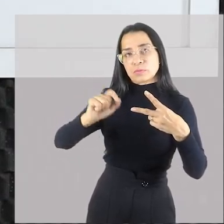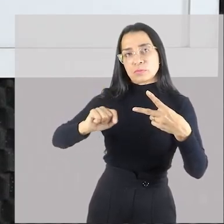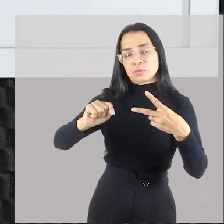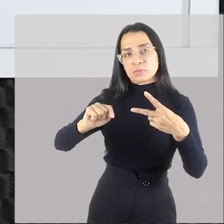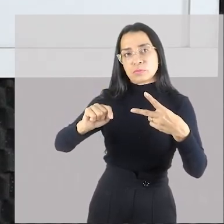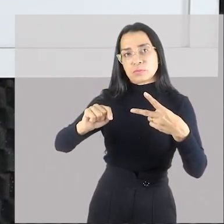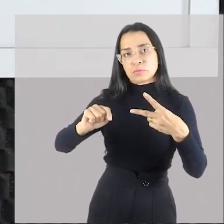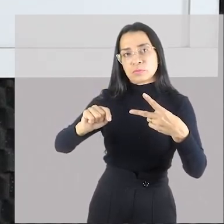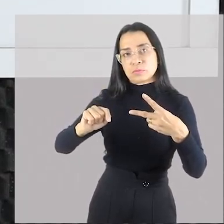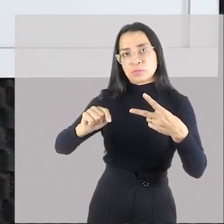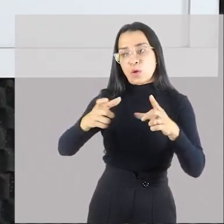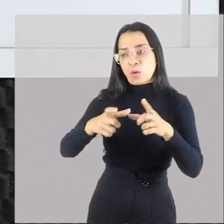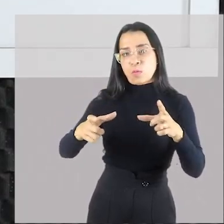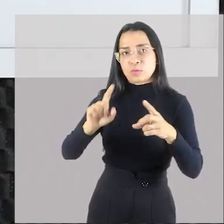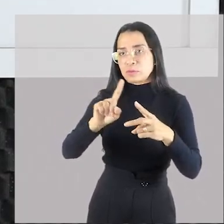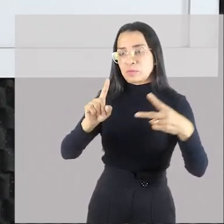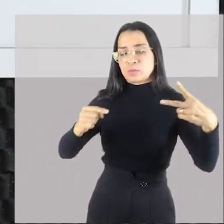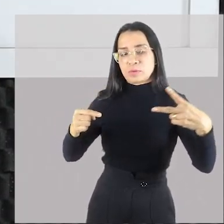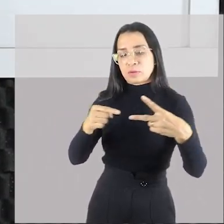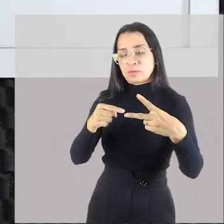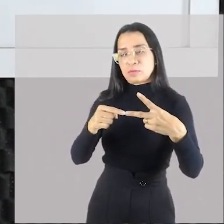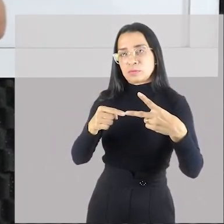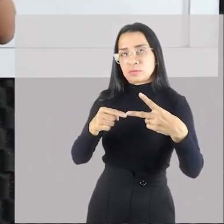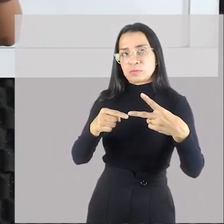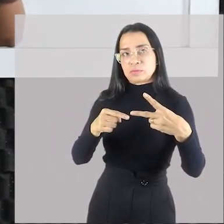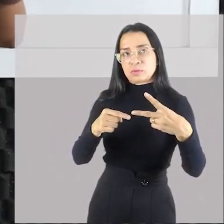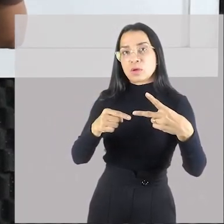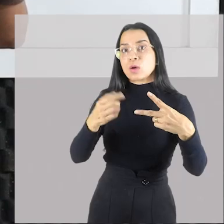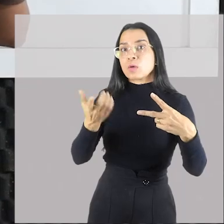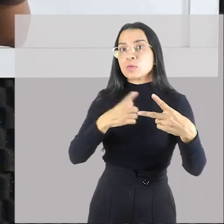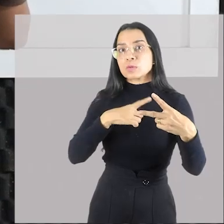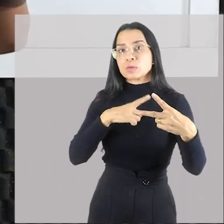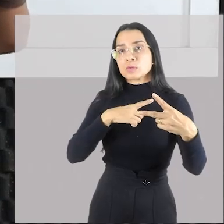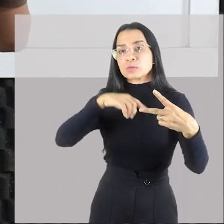Certo? Quando é que eu tenho y igual a zero?